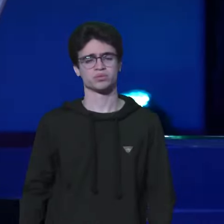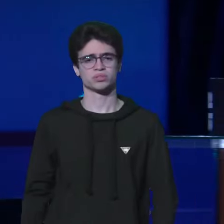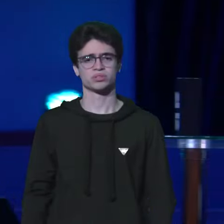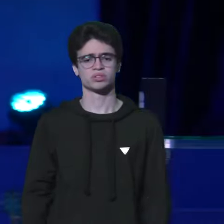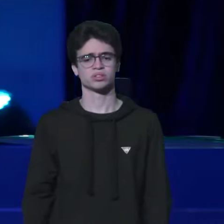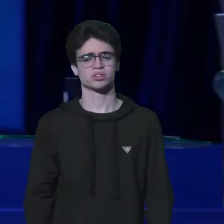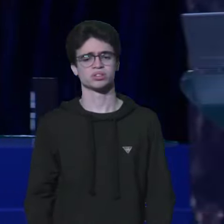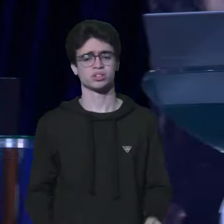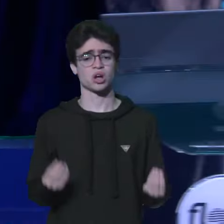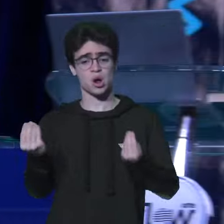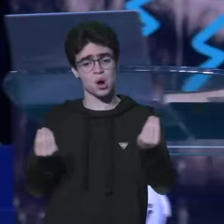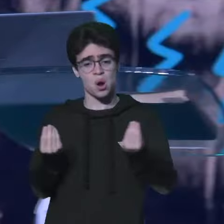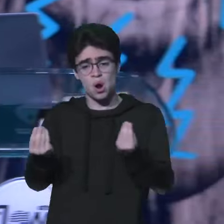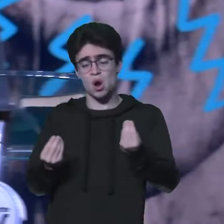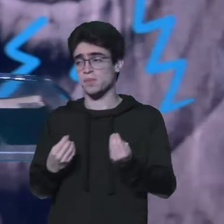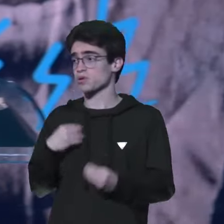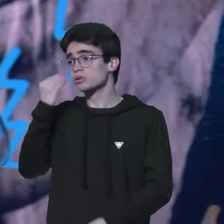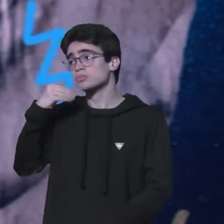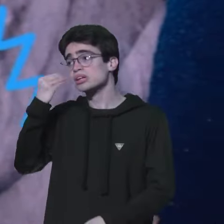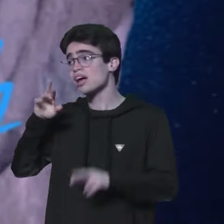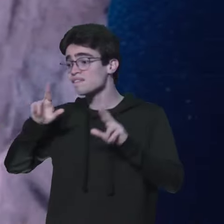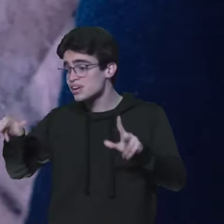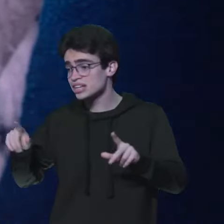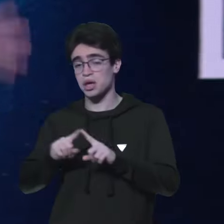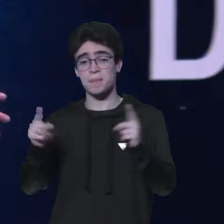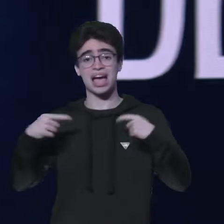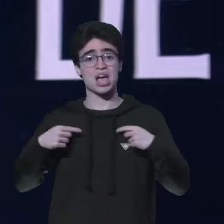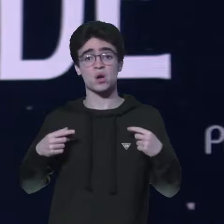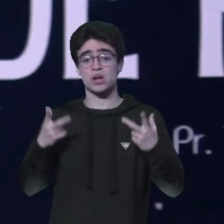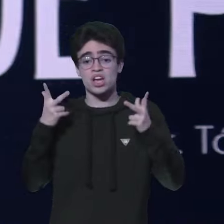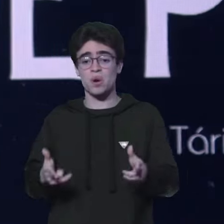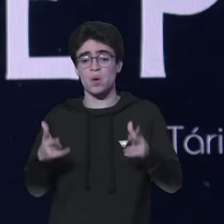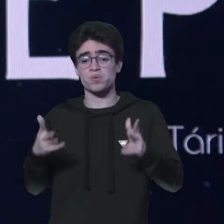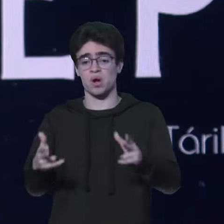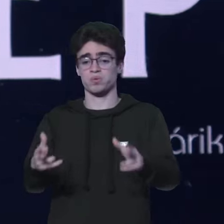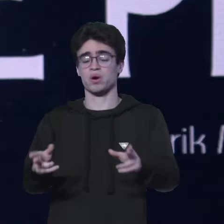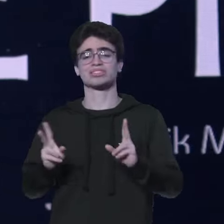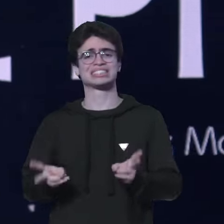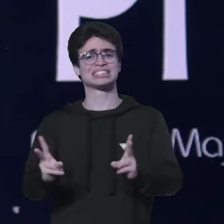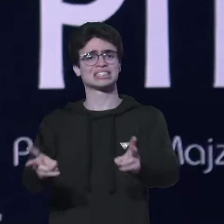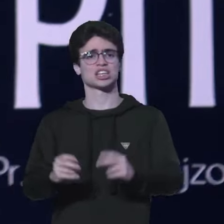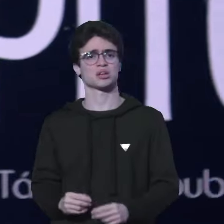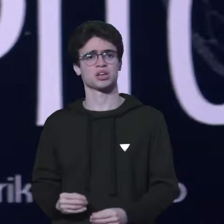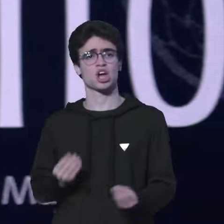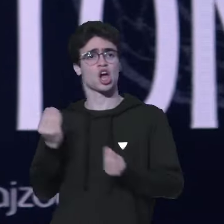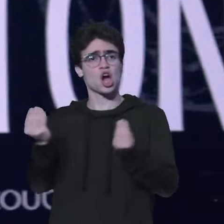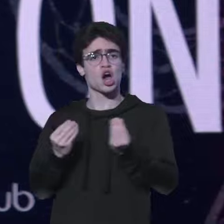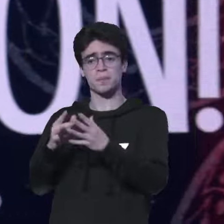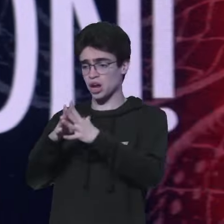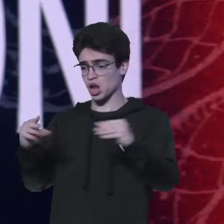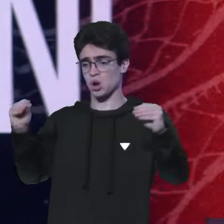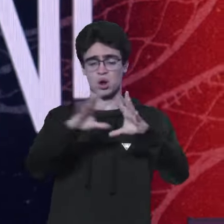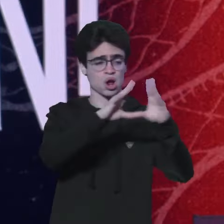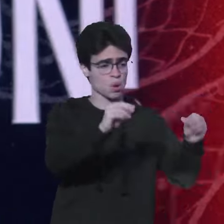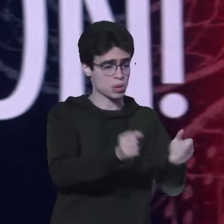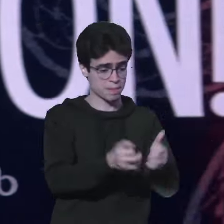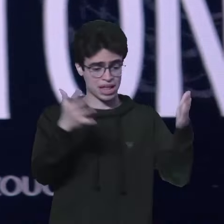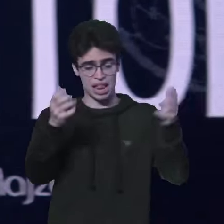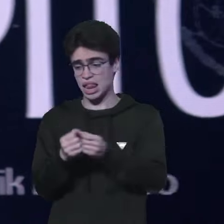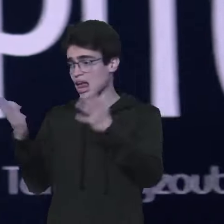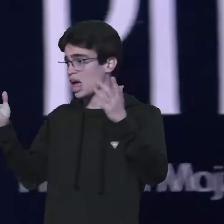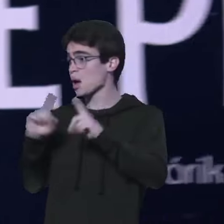Como é que eu quero viver coisas diferentes se eu vivo sempre igual? Como é que eu quero ver curas e milagres do Senhor da minha vida se